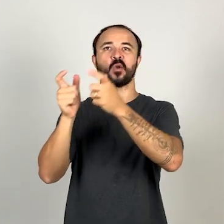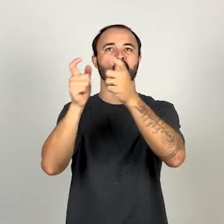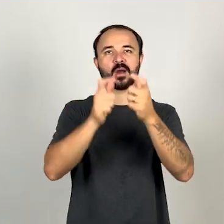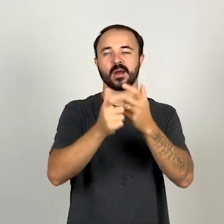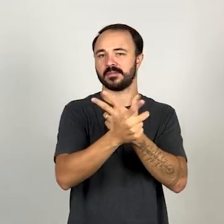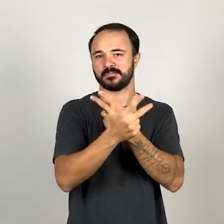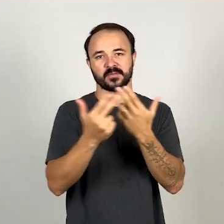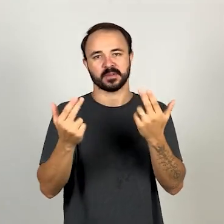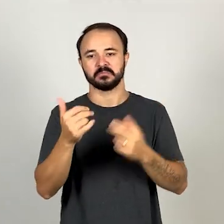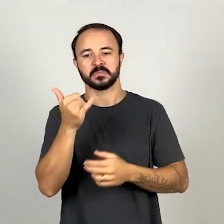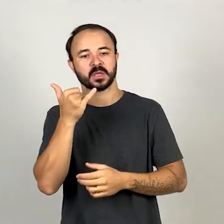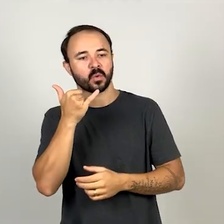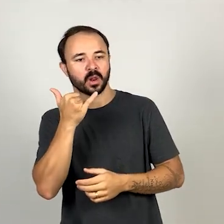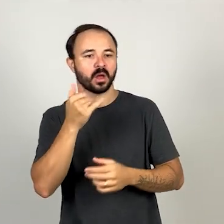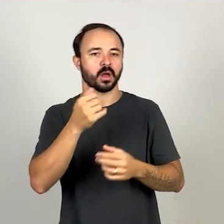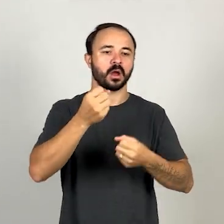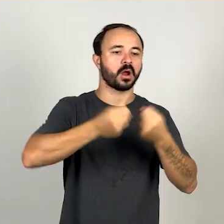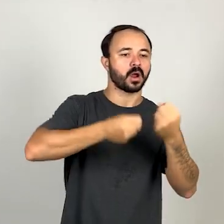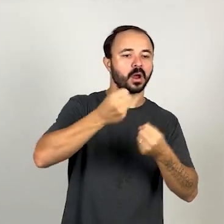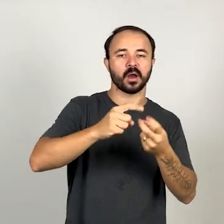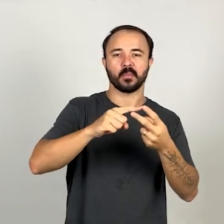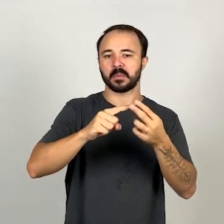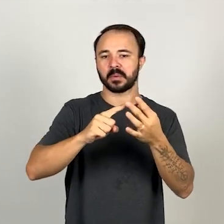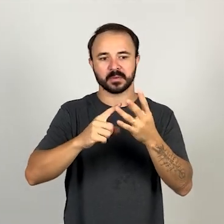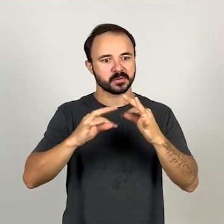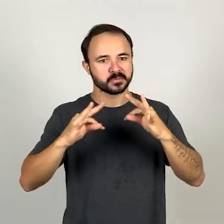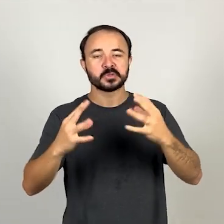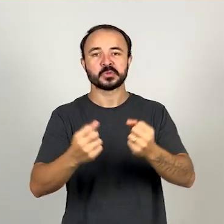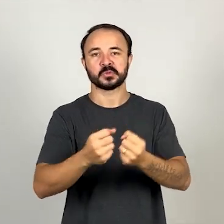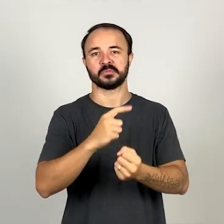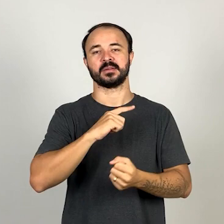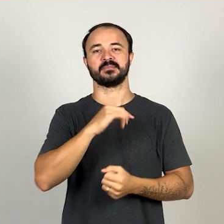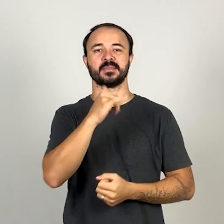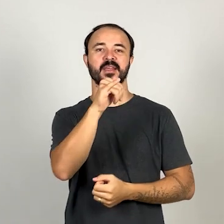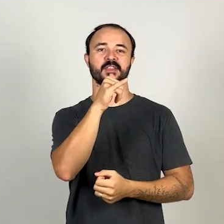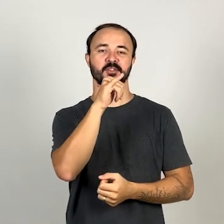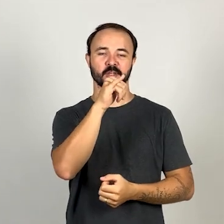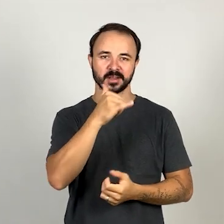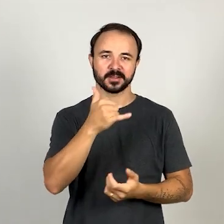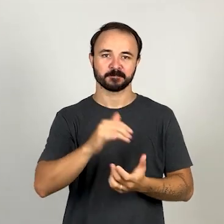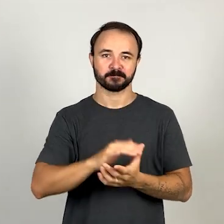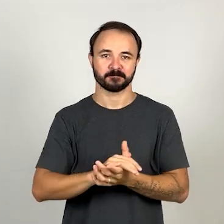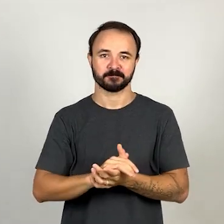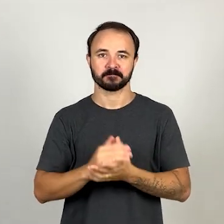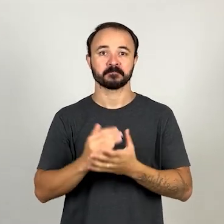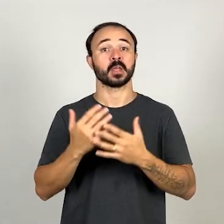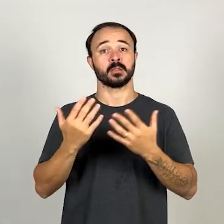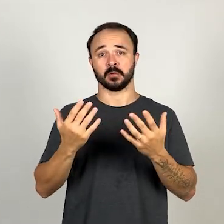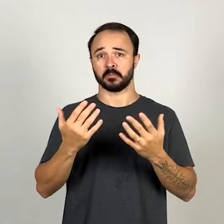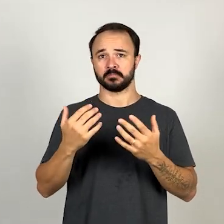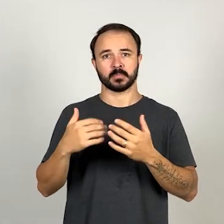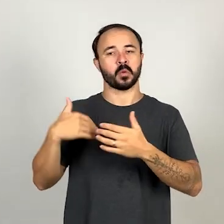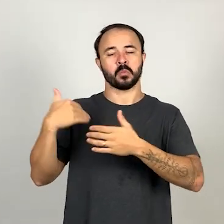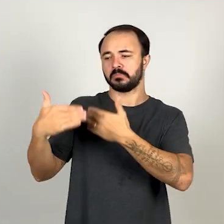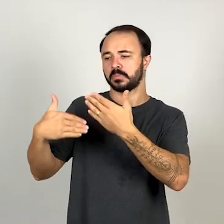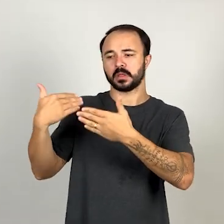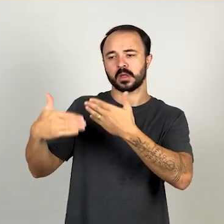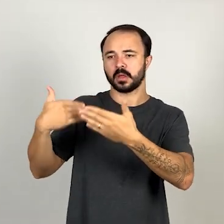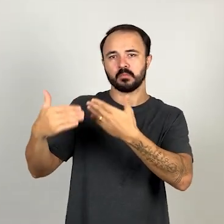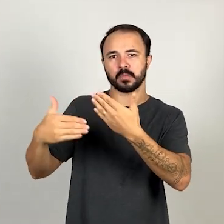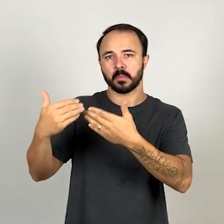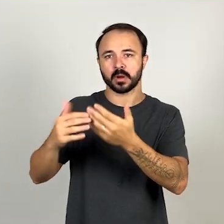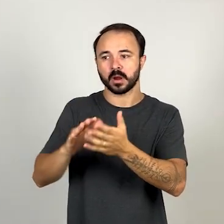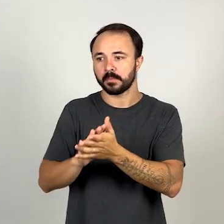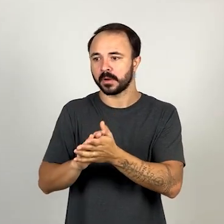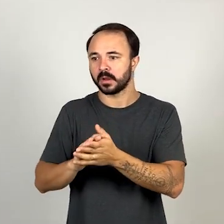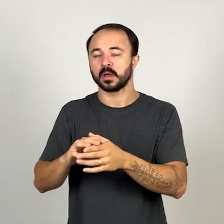e calculadoras e também celulares. O material que é feito, essas pilhas, eles mudam com o tempo, com a tecnologia.